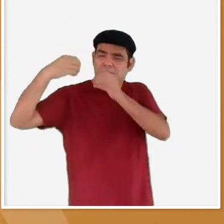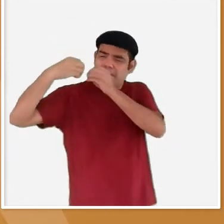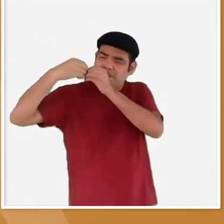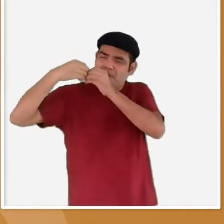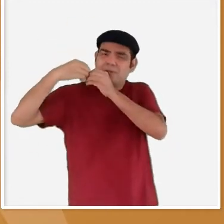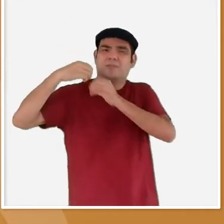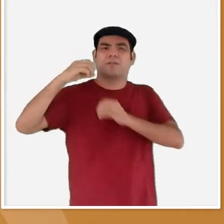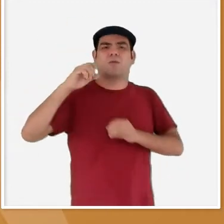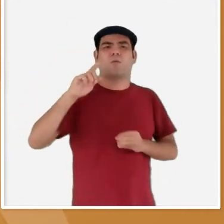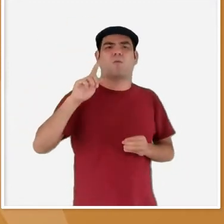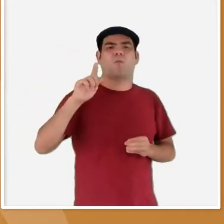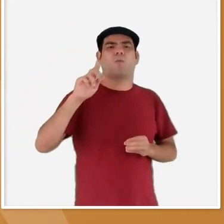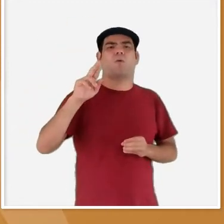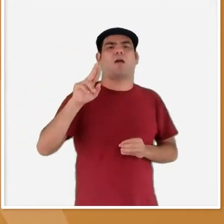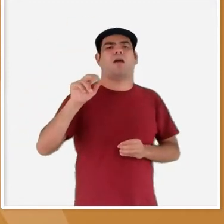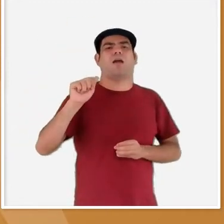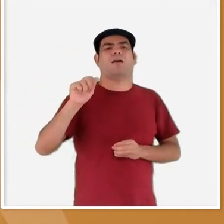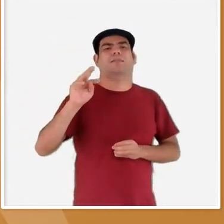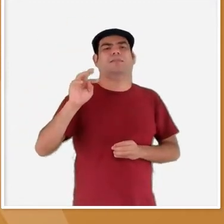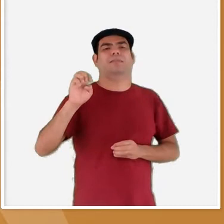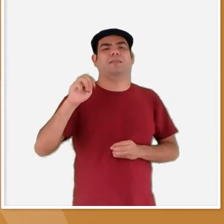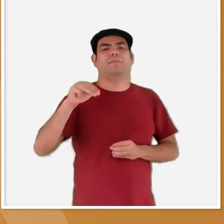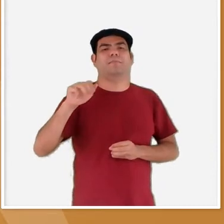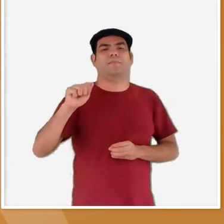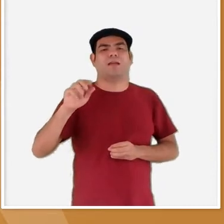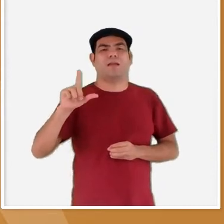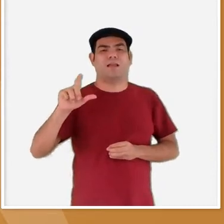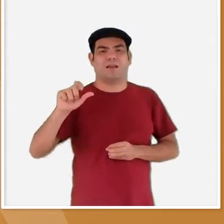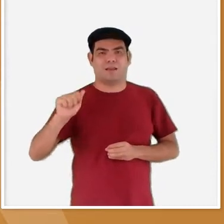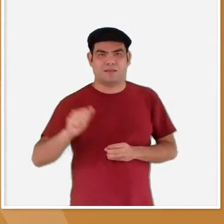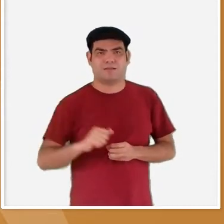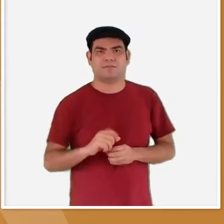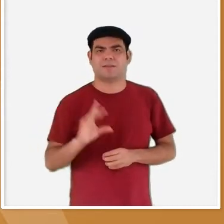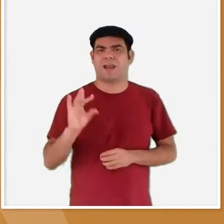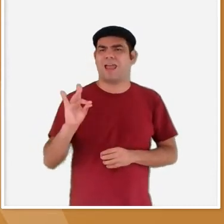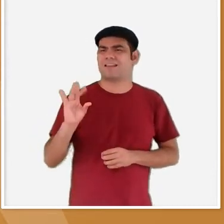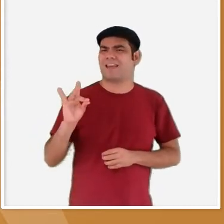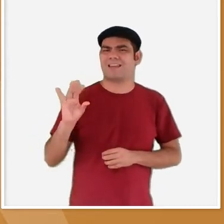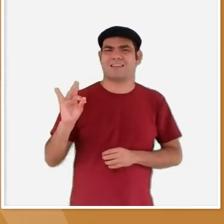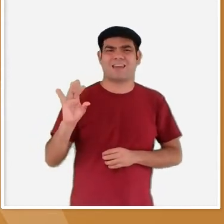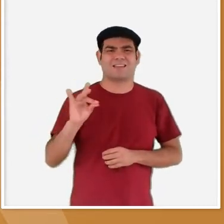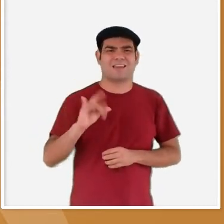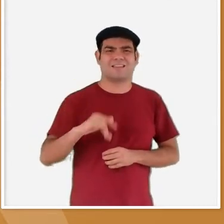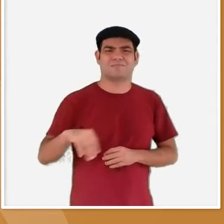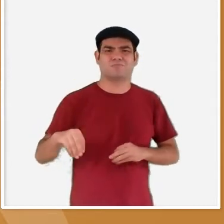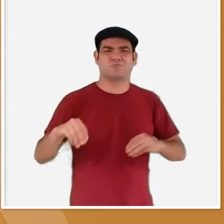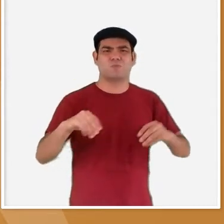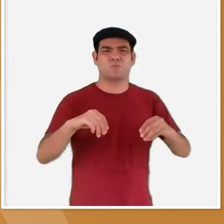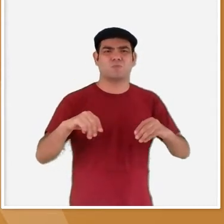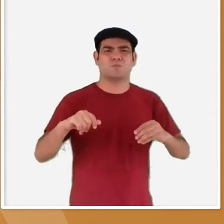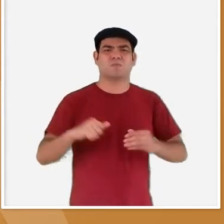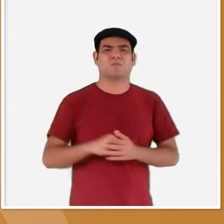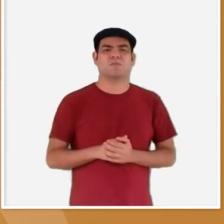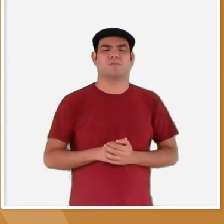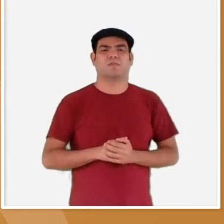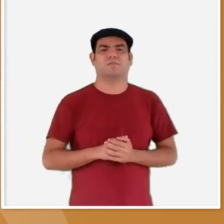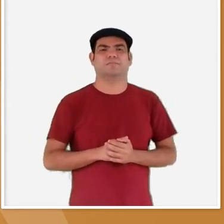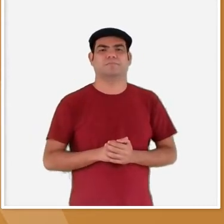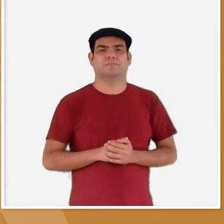Nós vamos identificar principalmente essa região de clima seco, de clima úmido ou muito úmido,